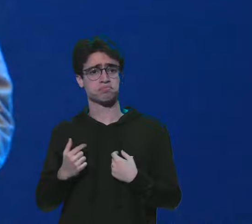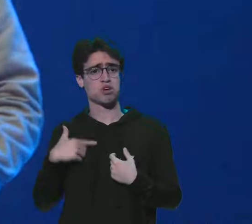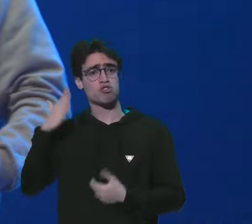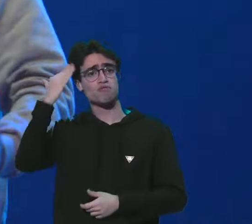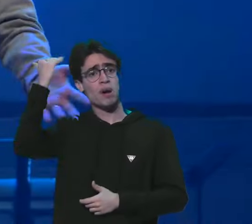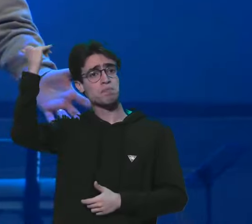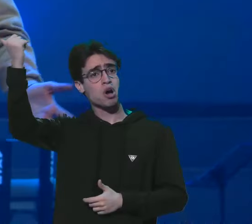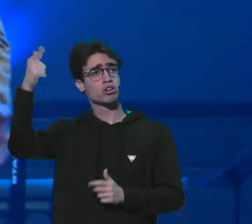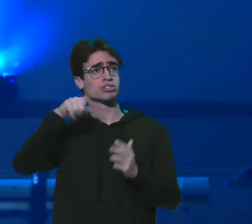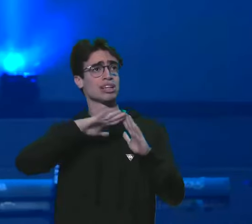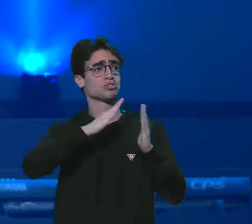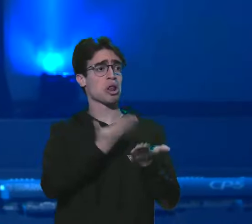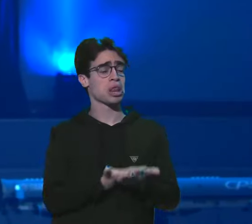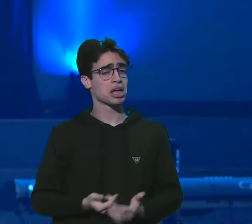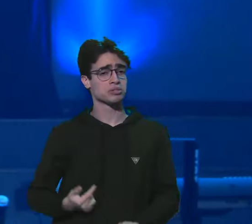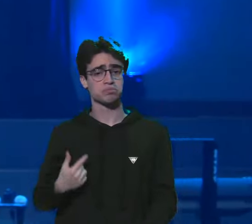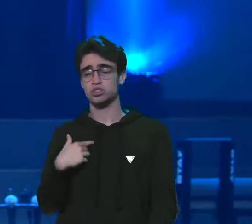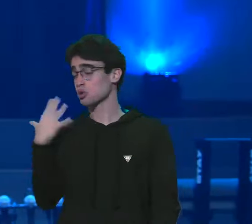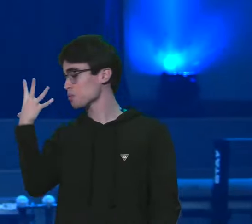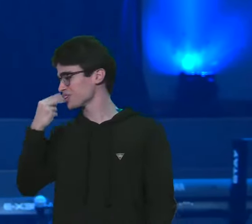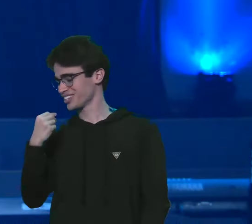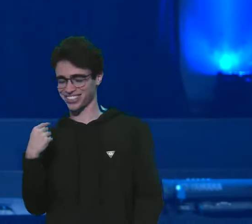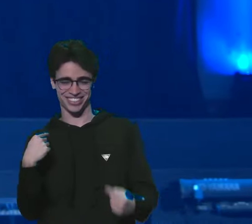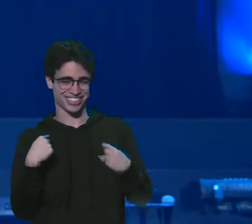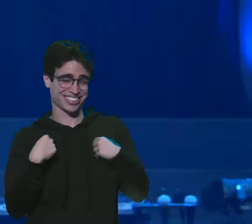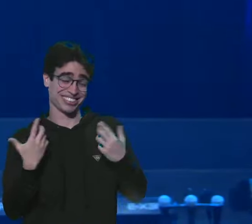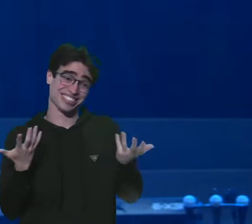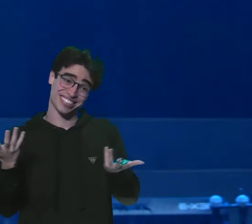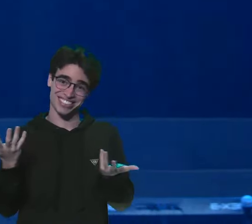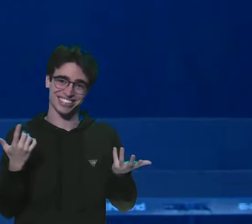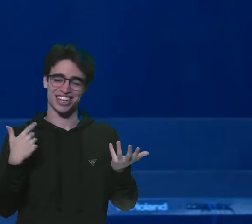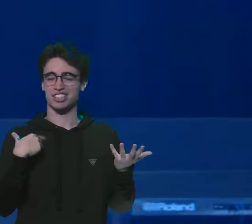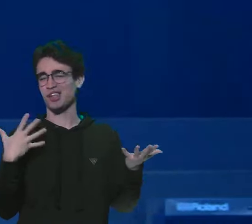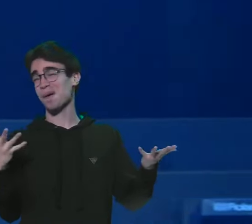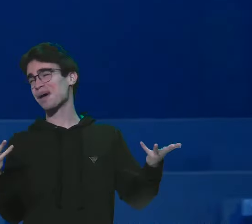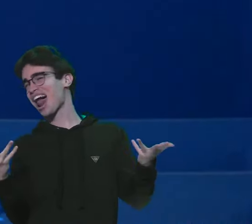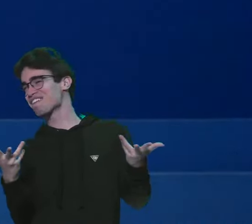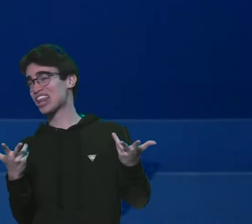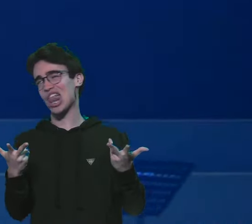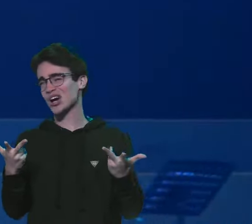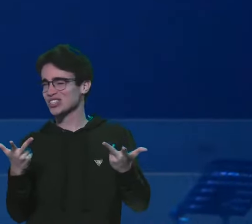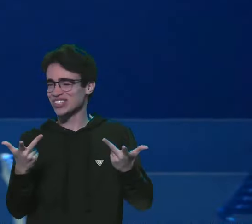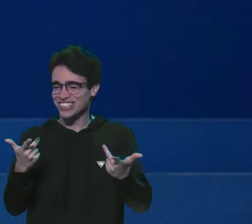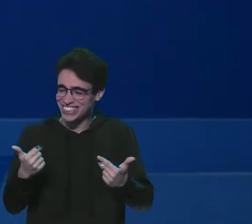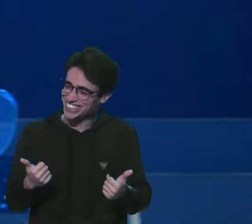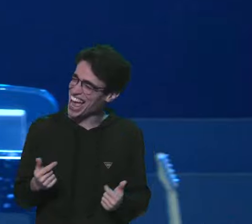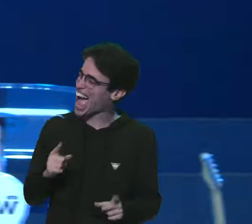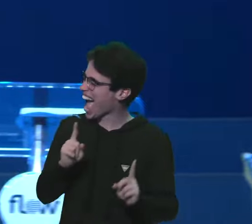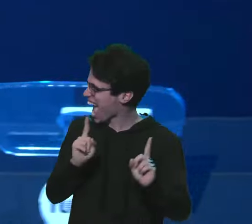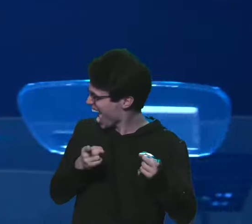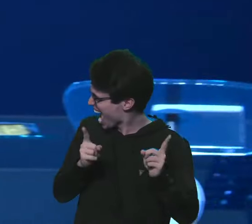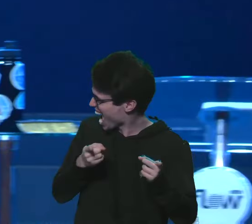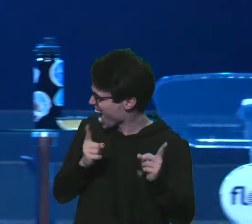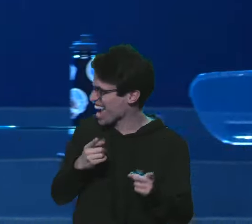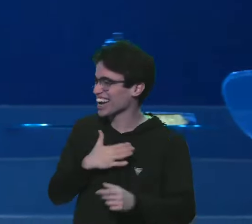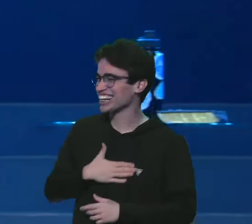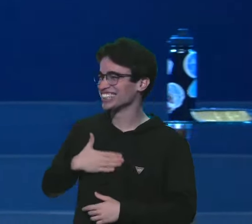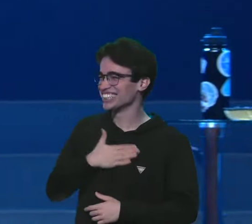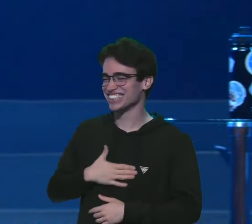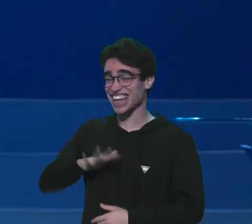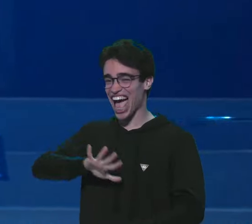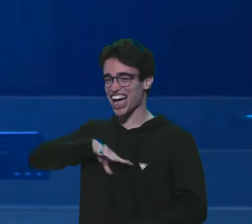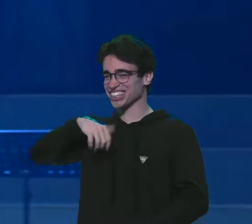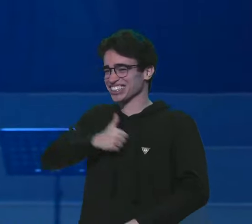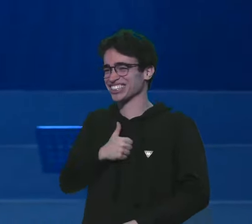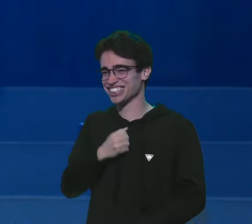no meu colégio, eu sou bonito. Não é o meu caso, porque eu sou maravilhoso. Ah, gostou, né? A autoestima está em